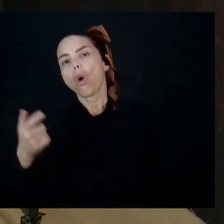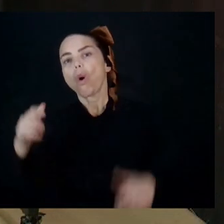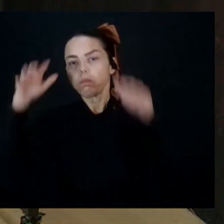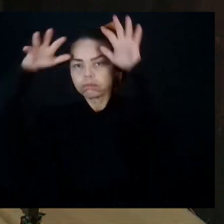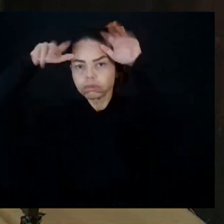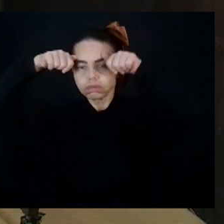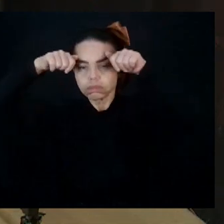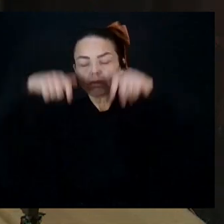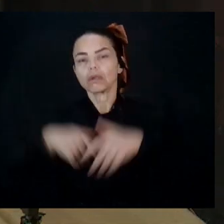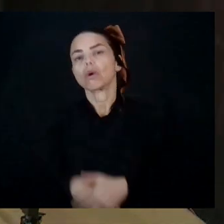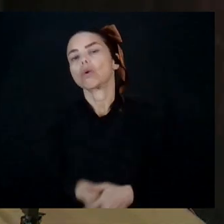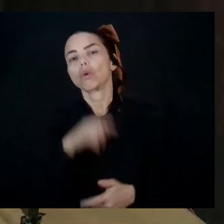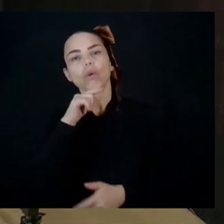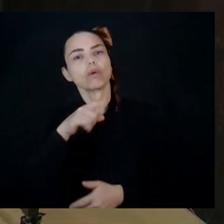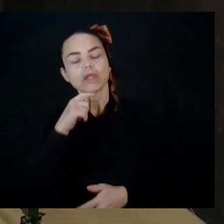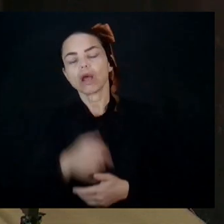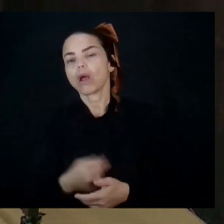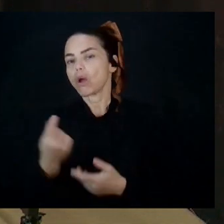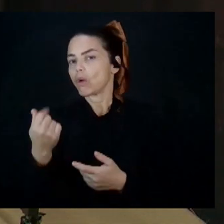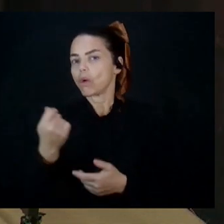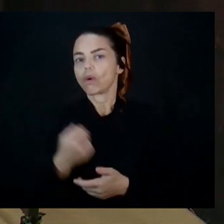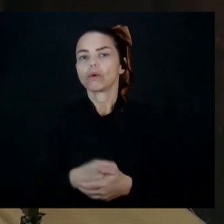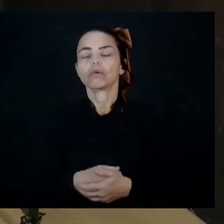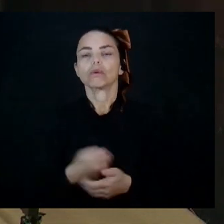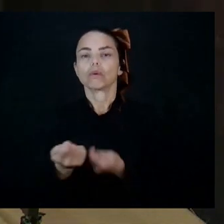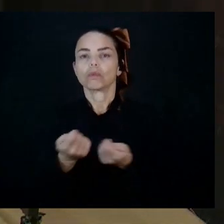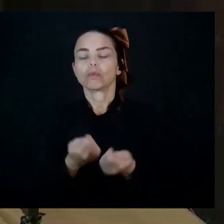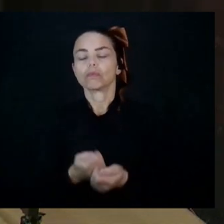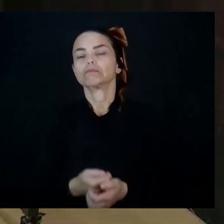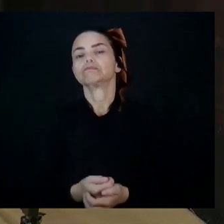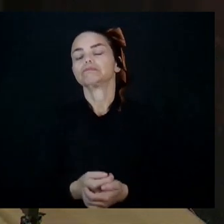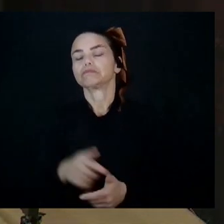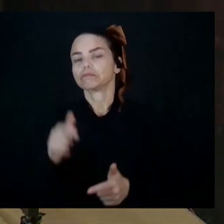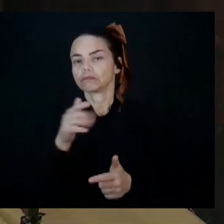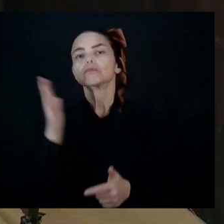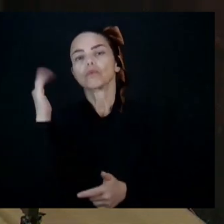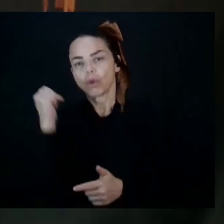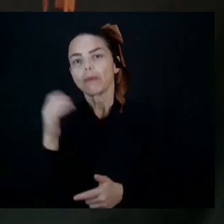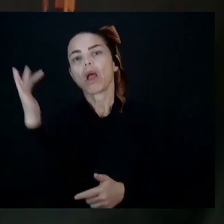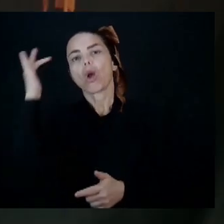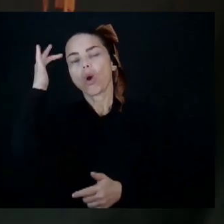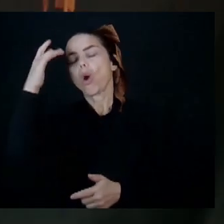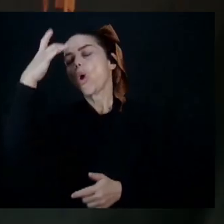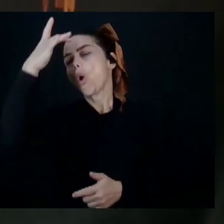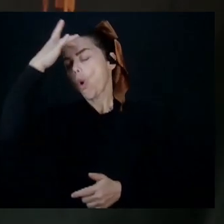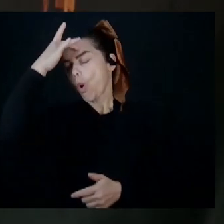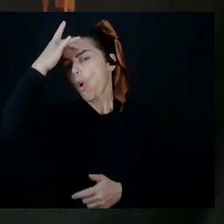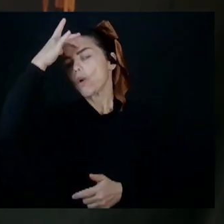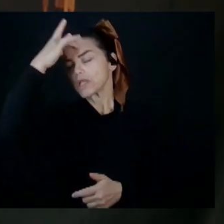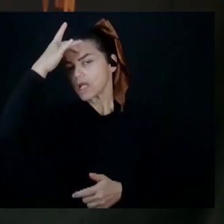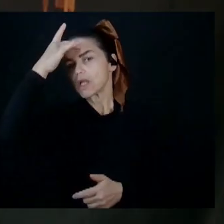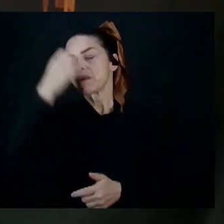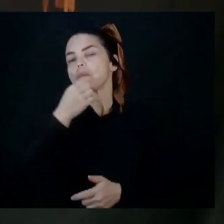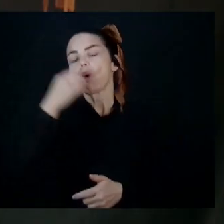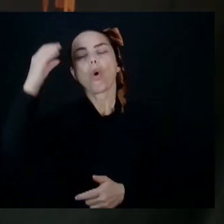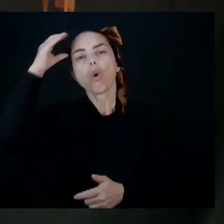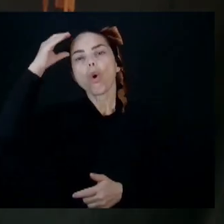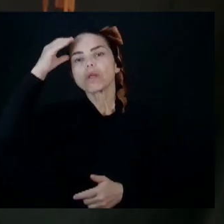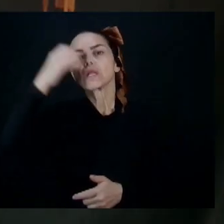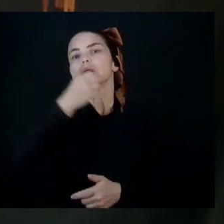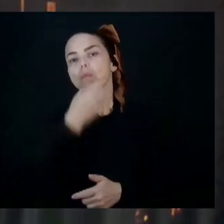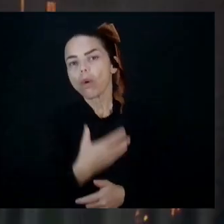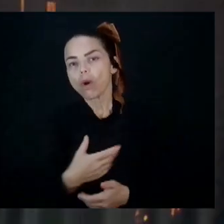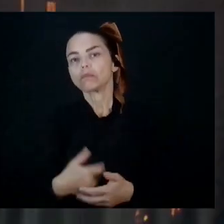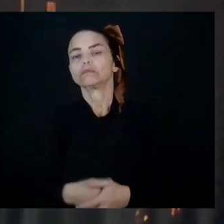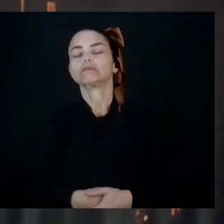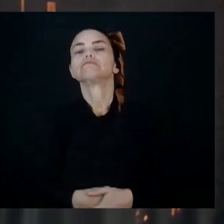vai fazer com o dinheiro. Agora, se ela está sabendo ali, tendo a consciência...